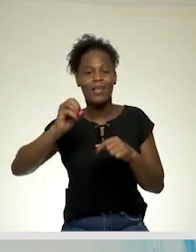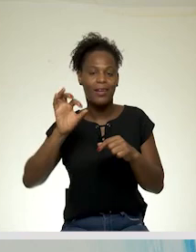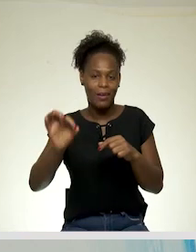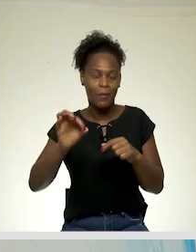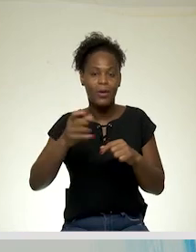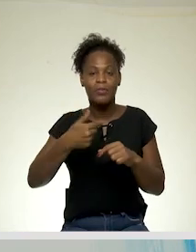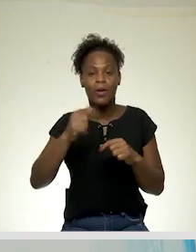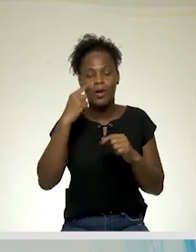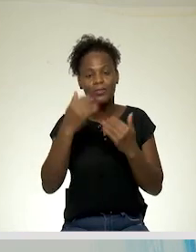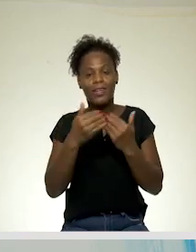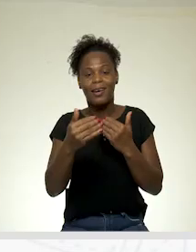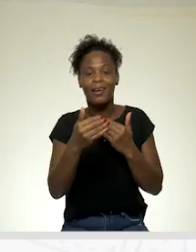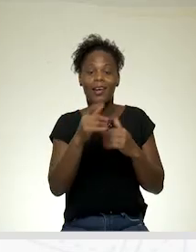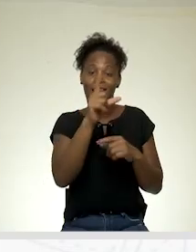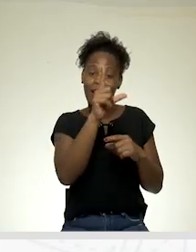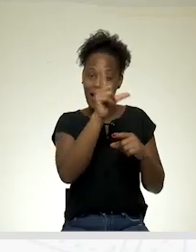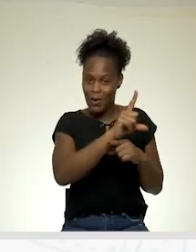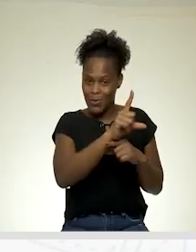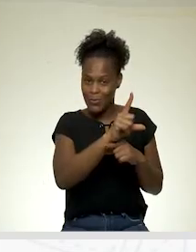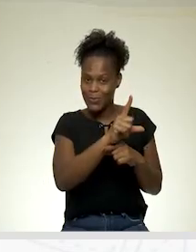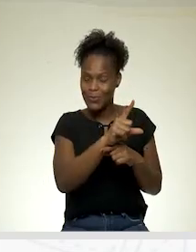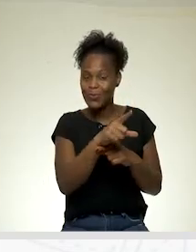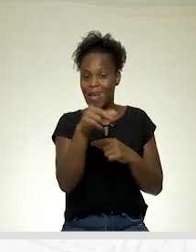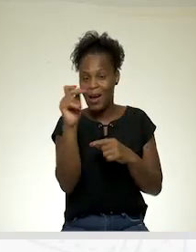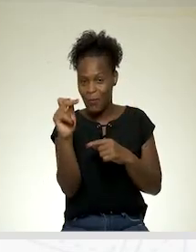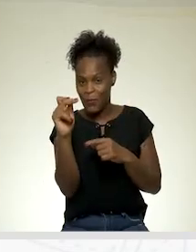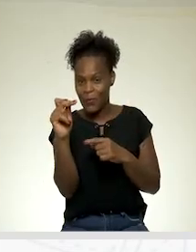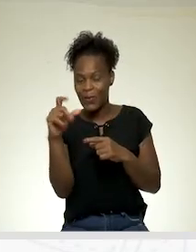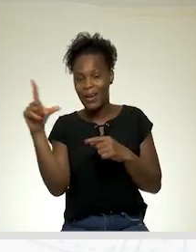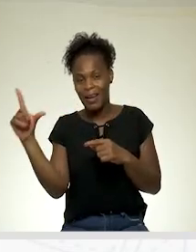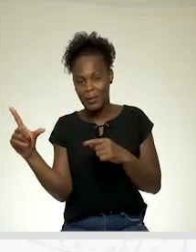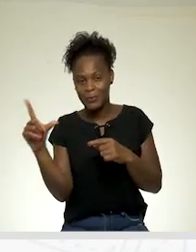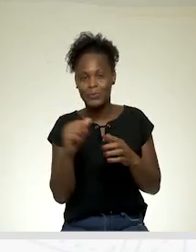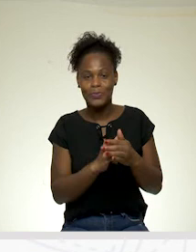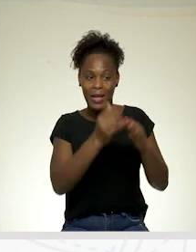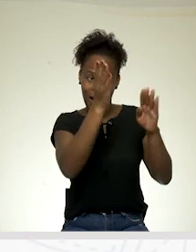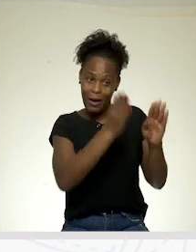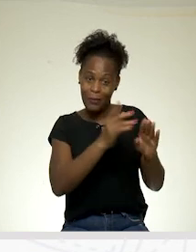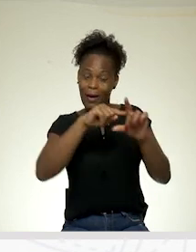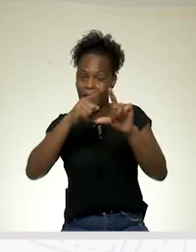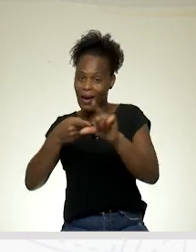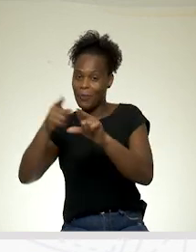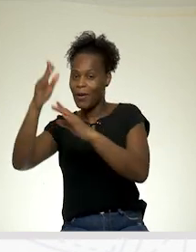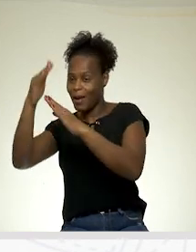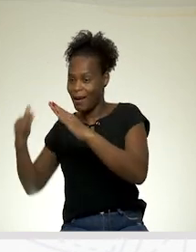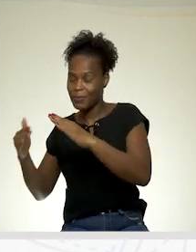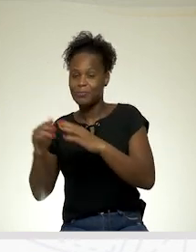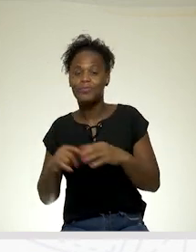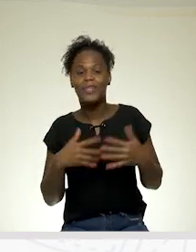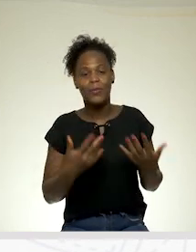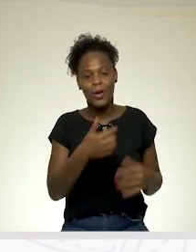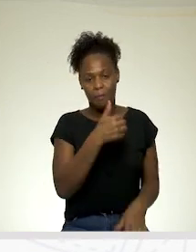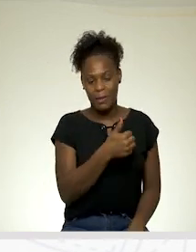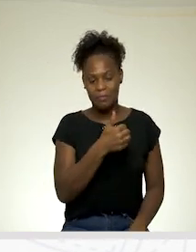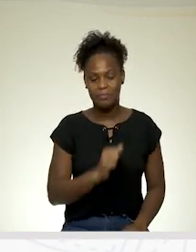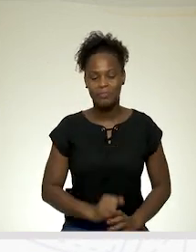ângulo de 90 graus, então estamos perante o critério lado, ângulo, lado. Muito bem. Vamos para a